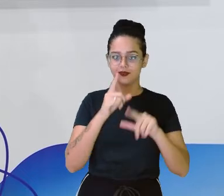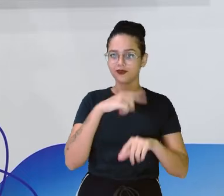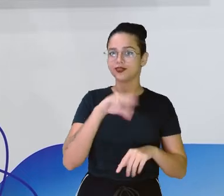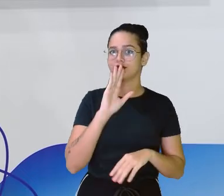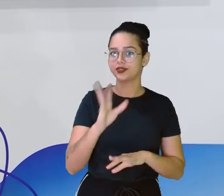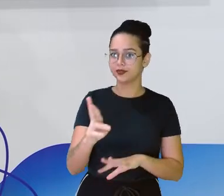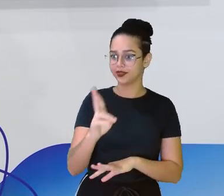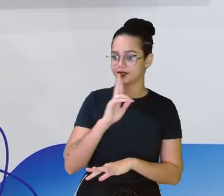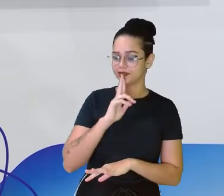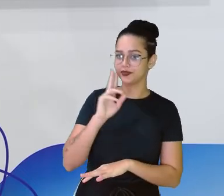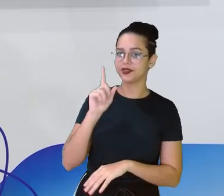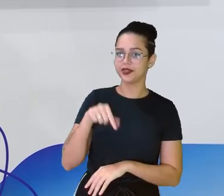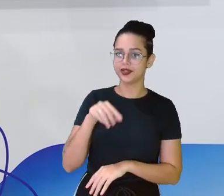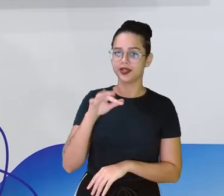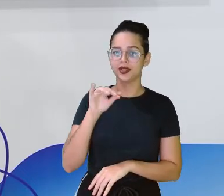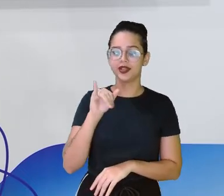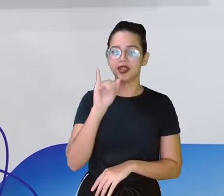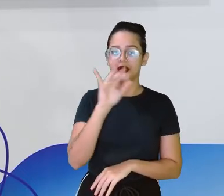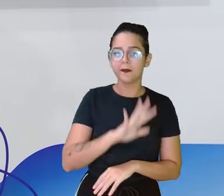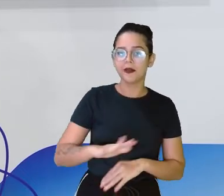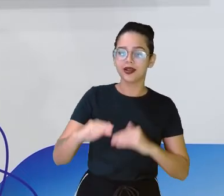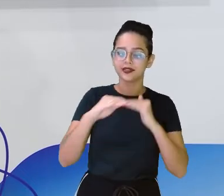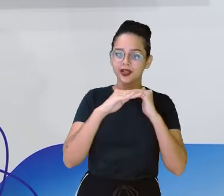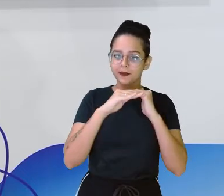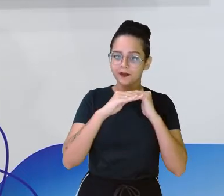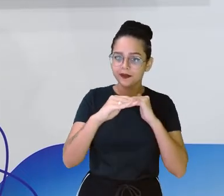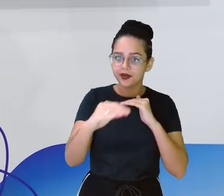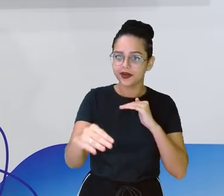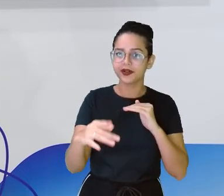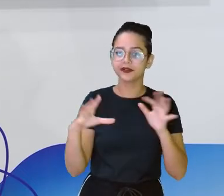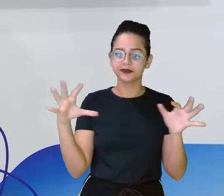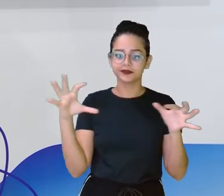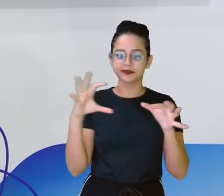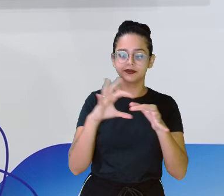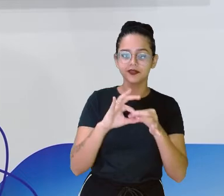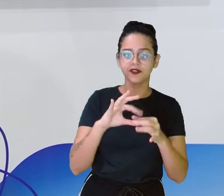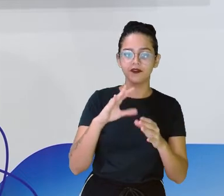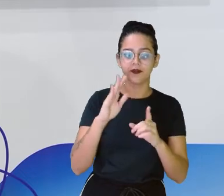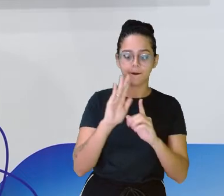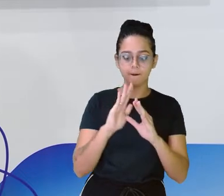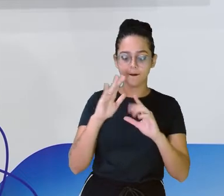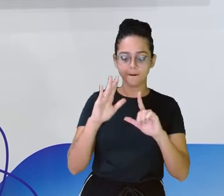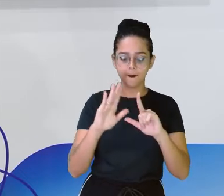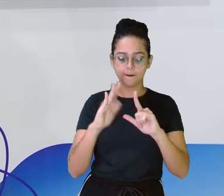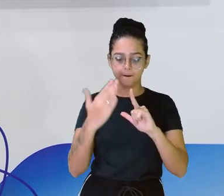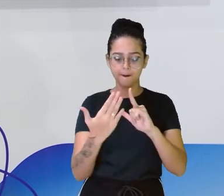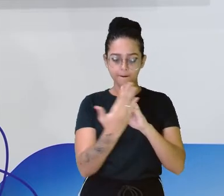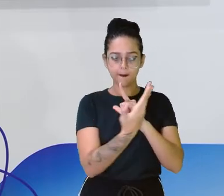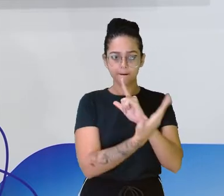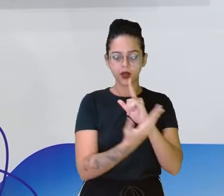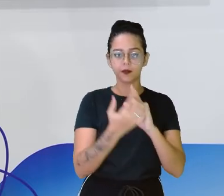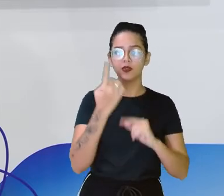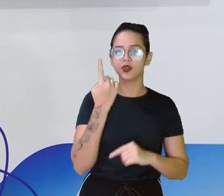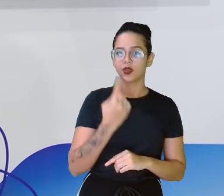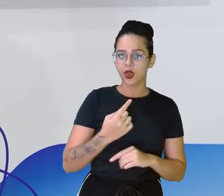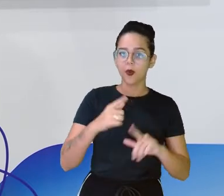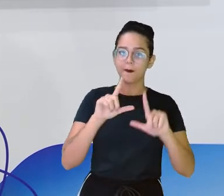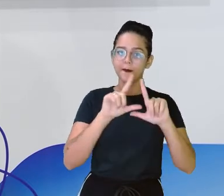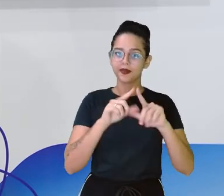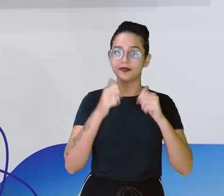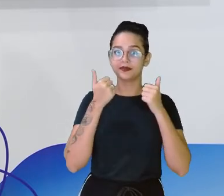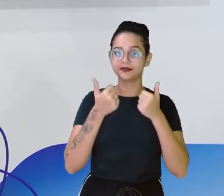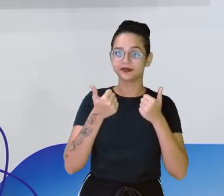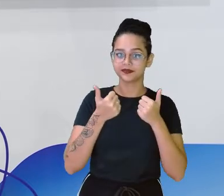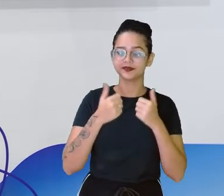me responderam que é a figura plana que corresponde às faces laterais de uma pirâmide. Beleza?